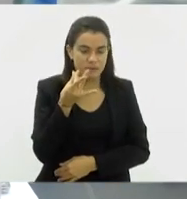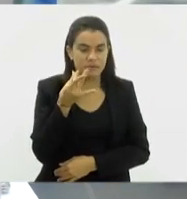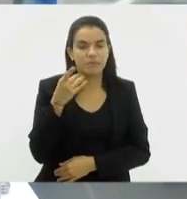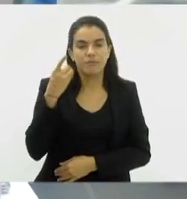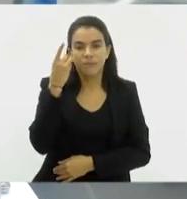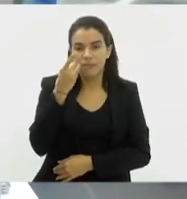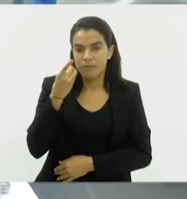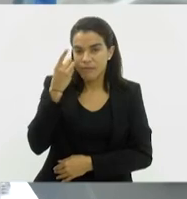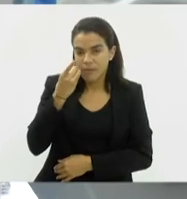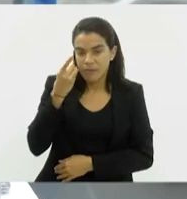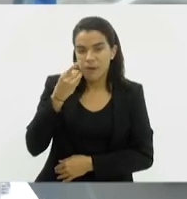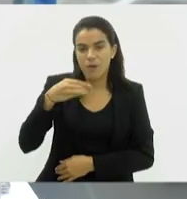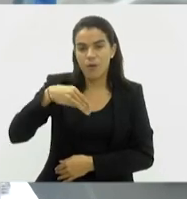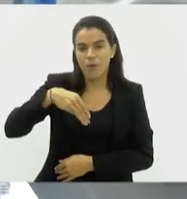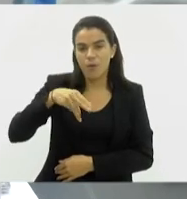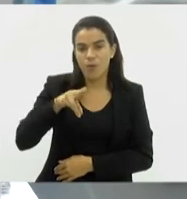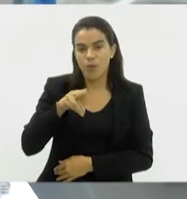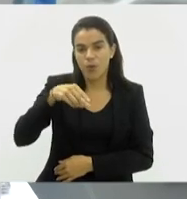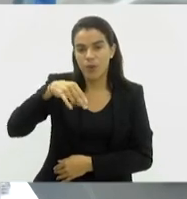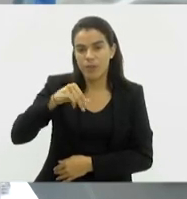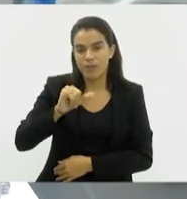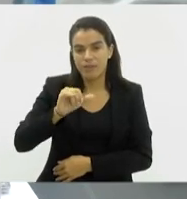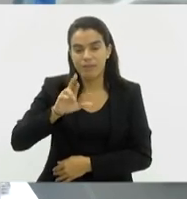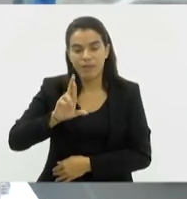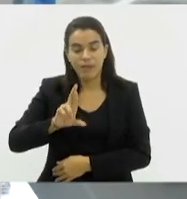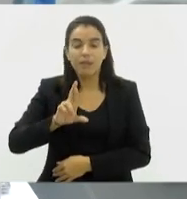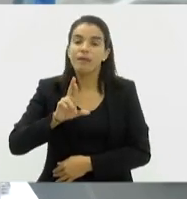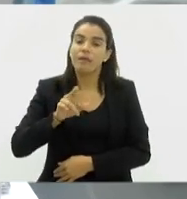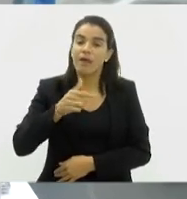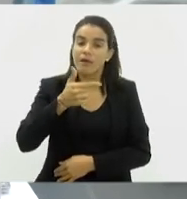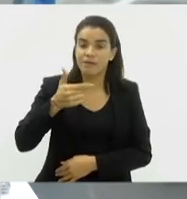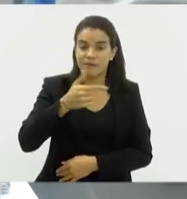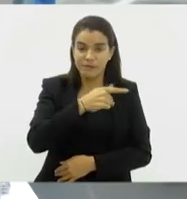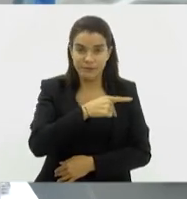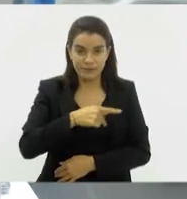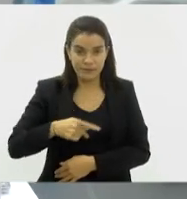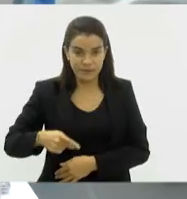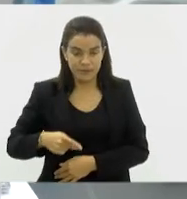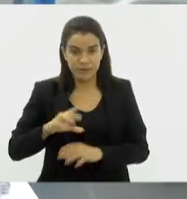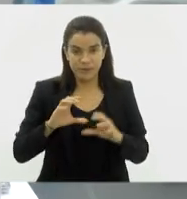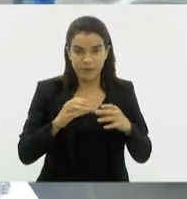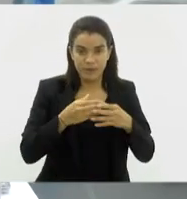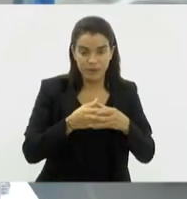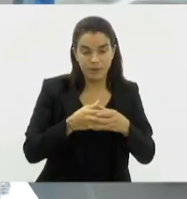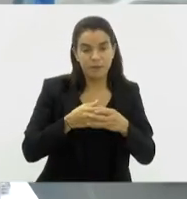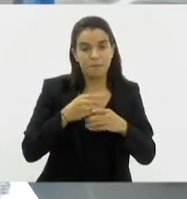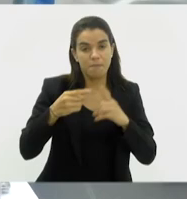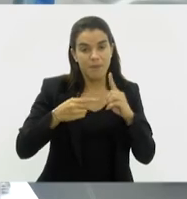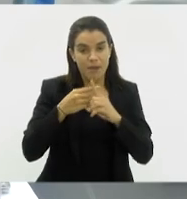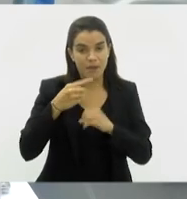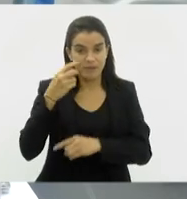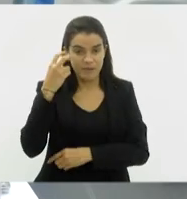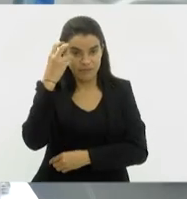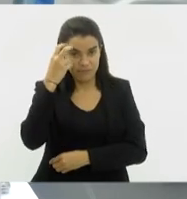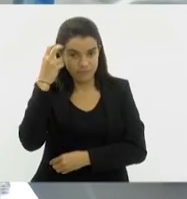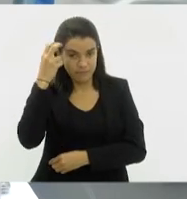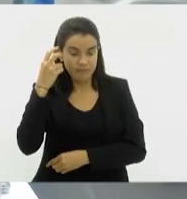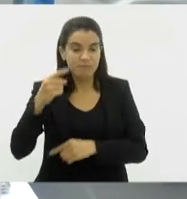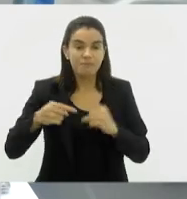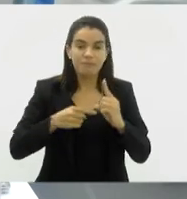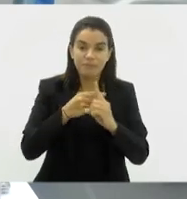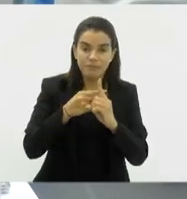deputado munir Neto que é vice-presidente desta comissão da deputada verica Li e da deputada Dani